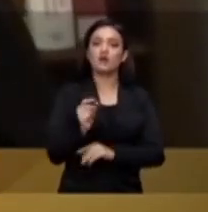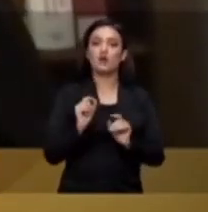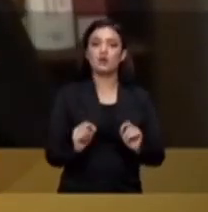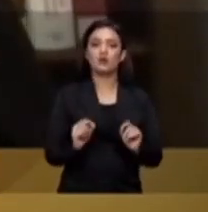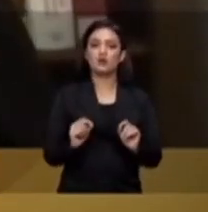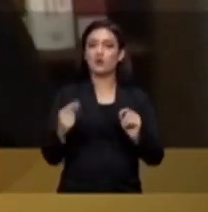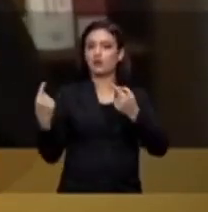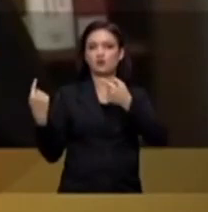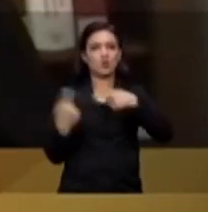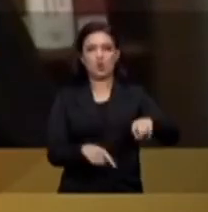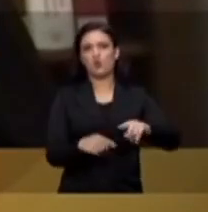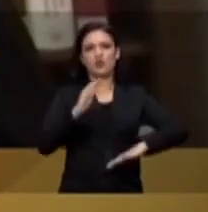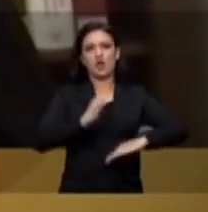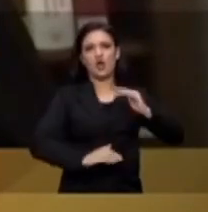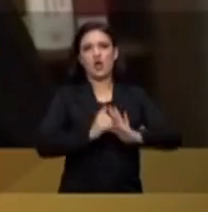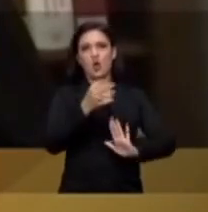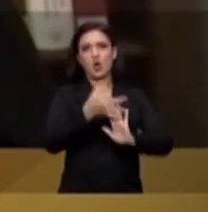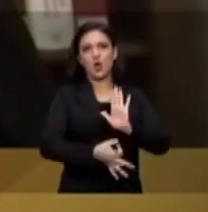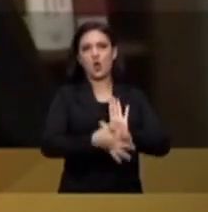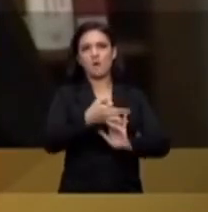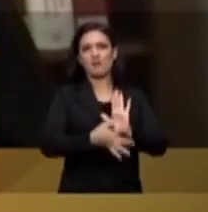às competências desse órgão